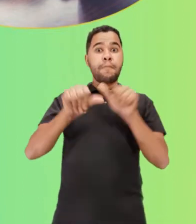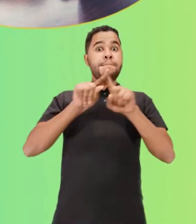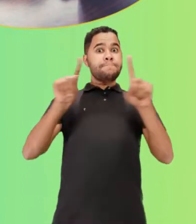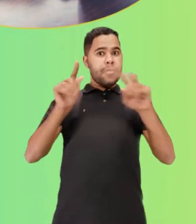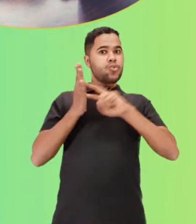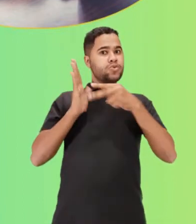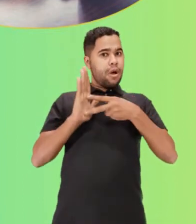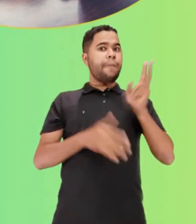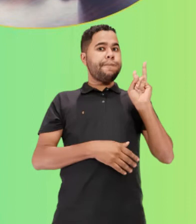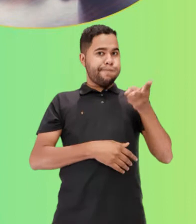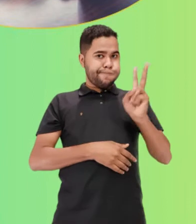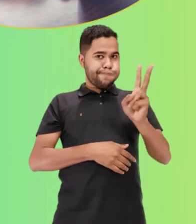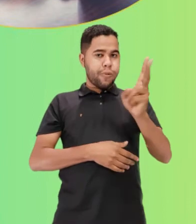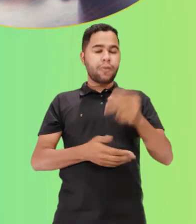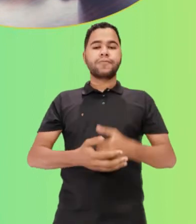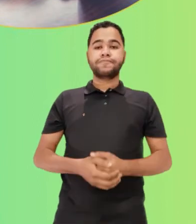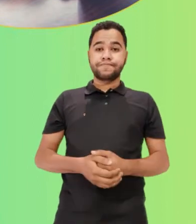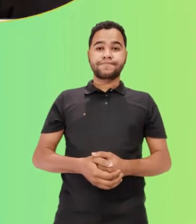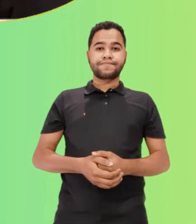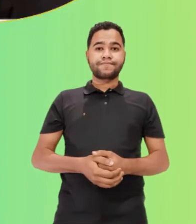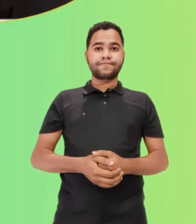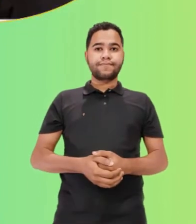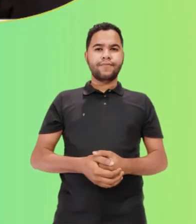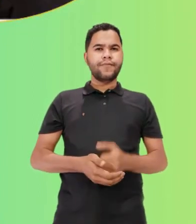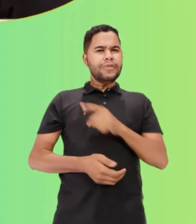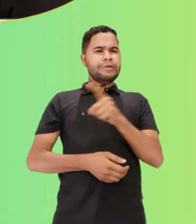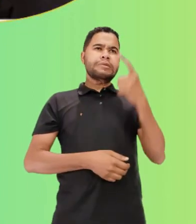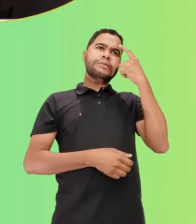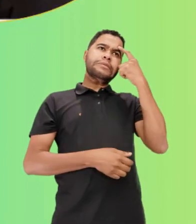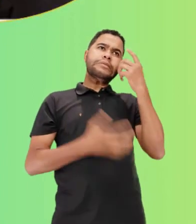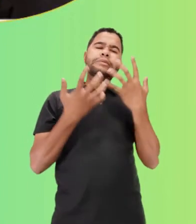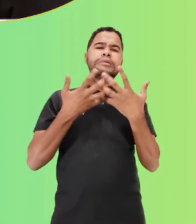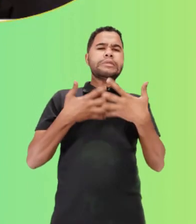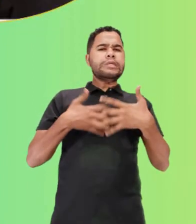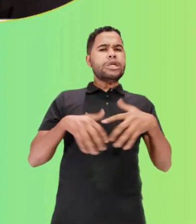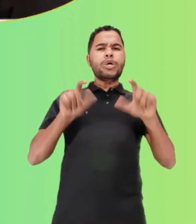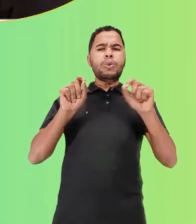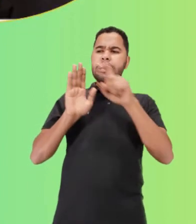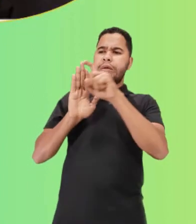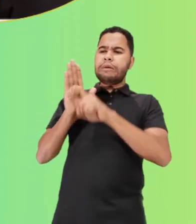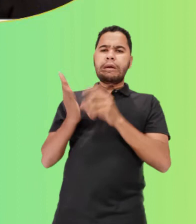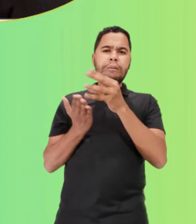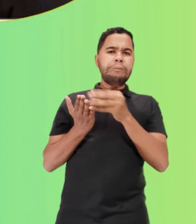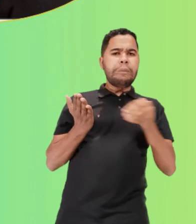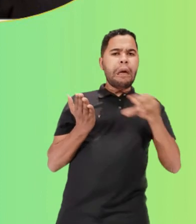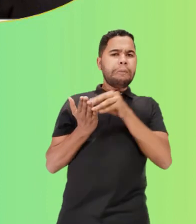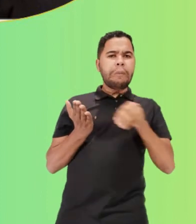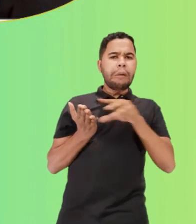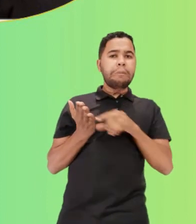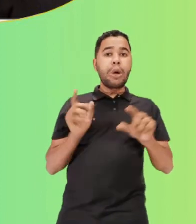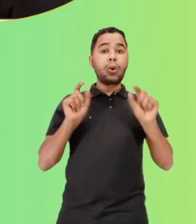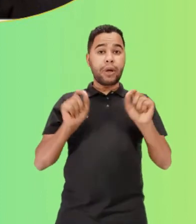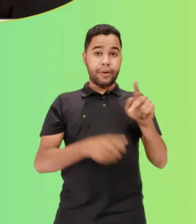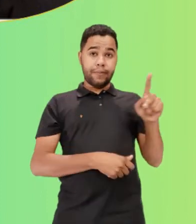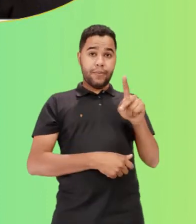alterar o sentido do texto elaborado pela entrevistada. Você deve estar pensando, o que é retextualização então?